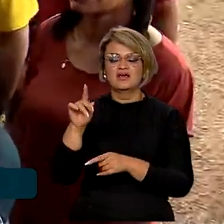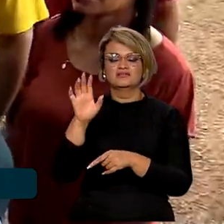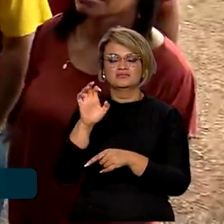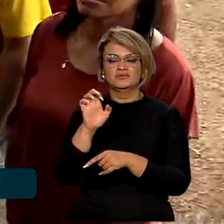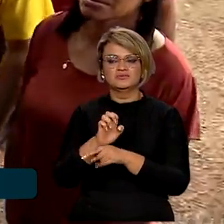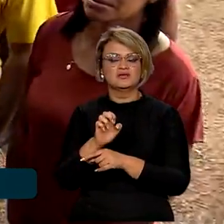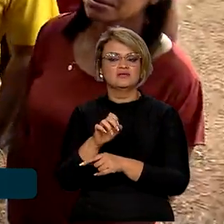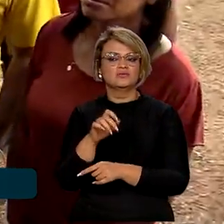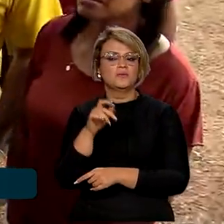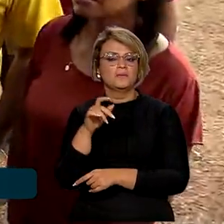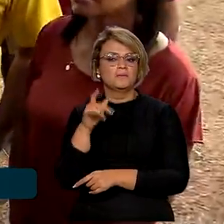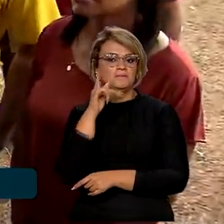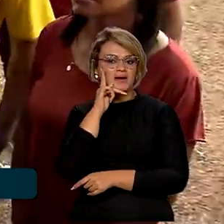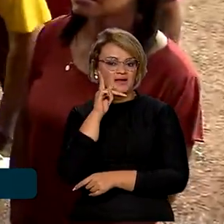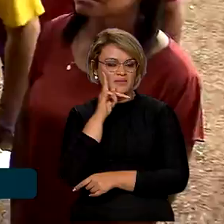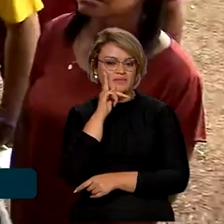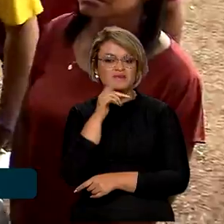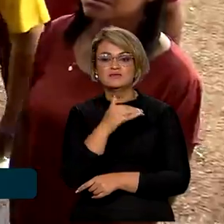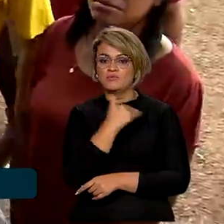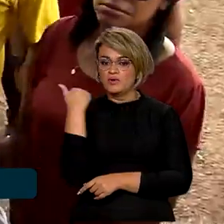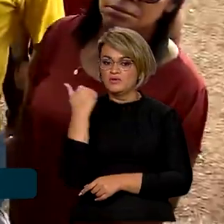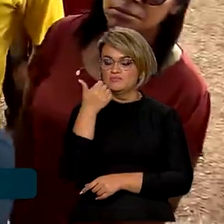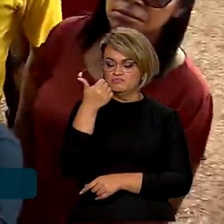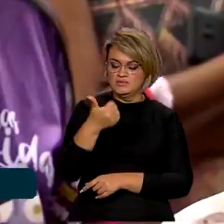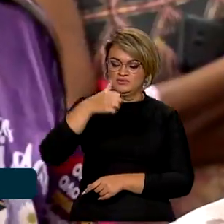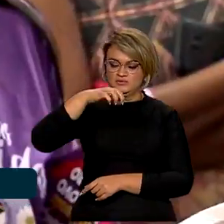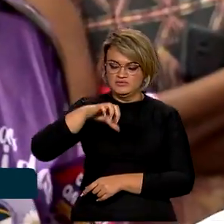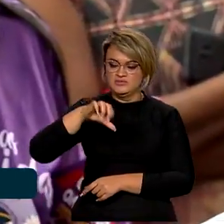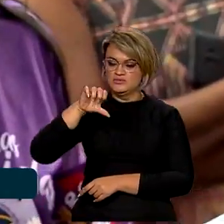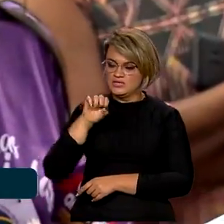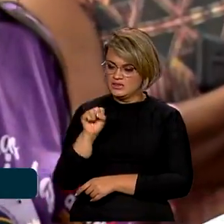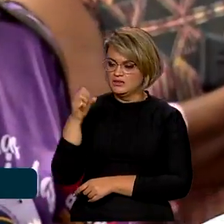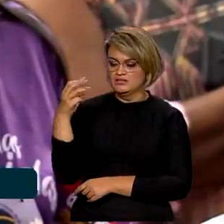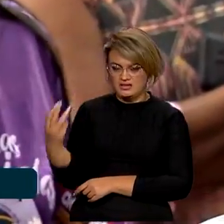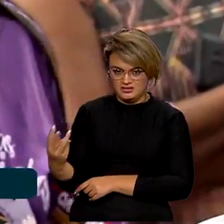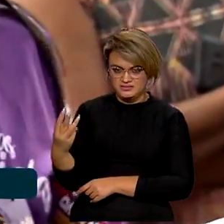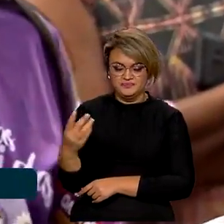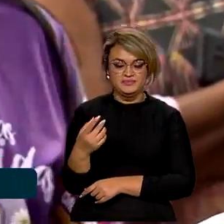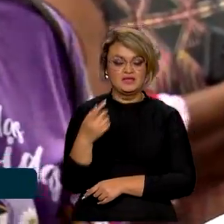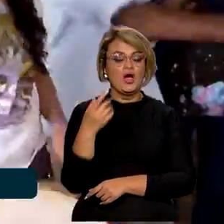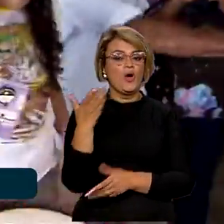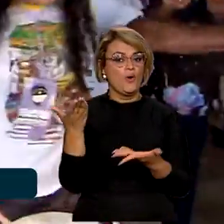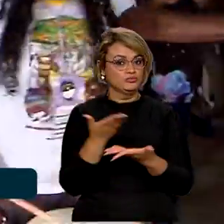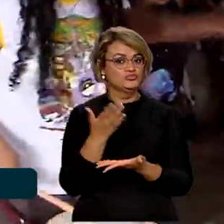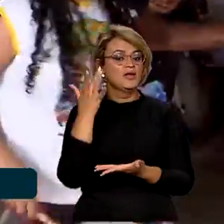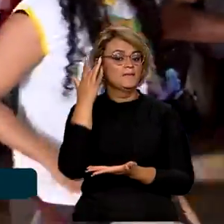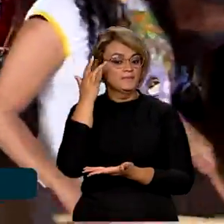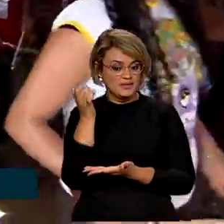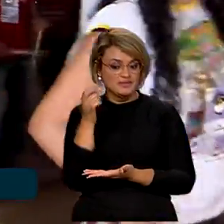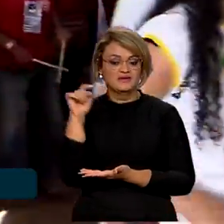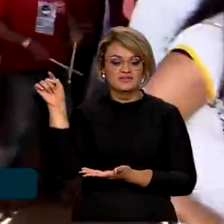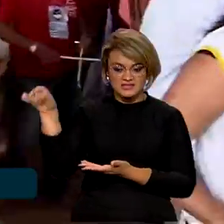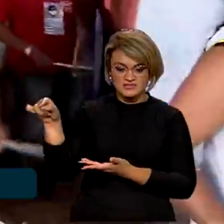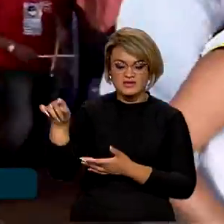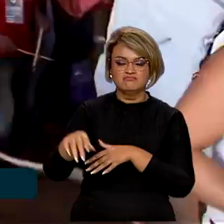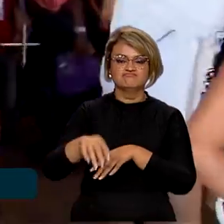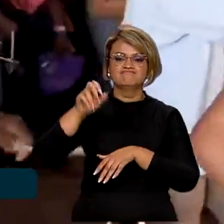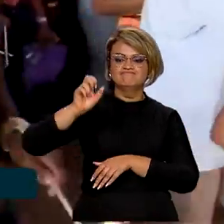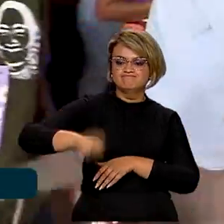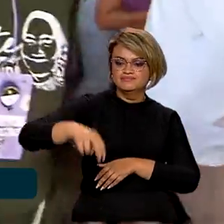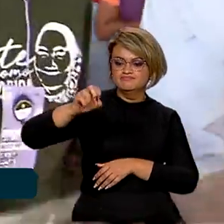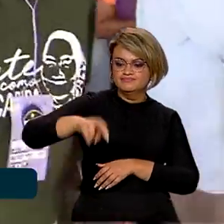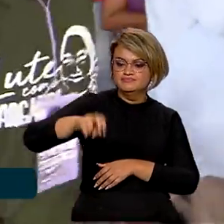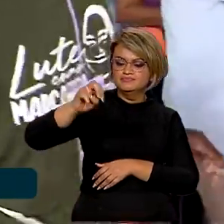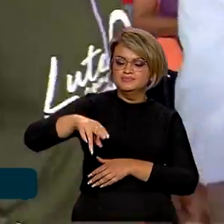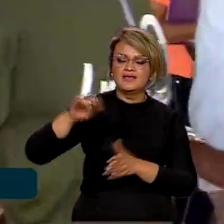e assassinada em 1983. Durante os 2 dias de evento, além da tradicional caminhada até